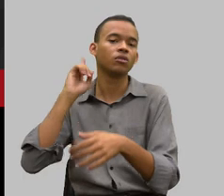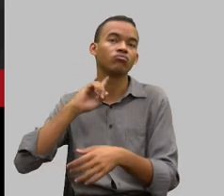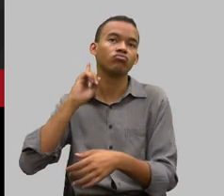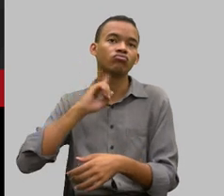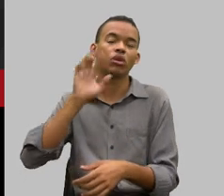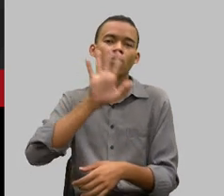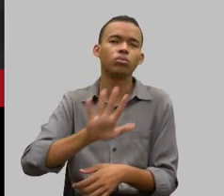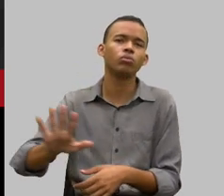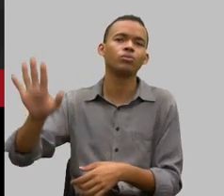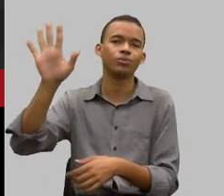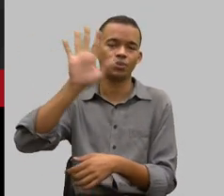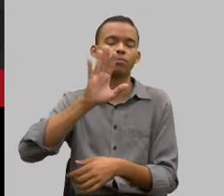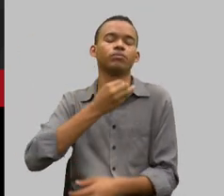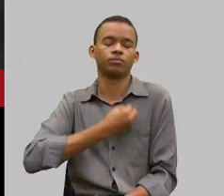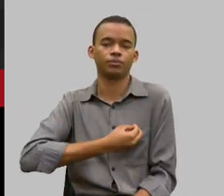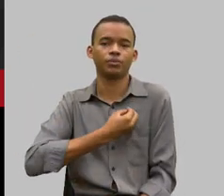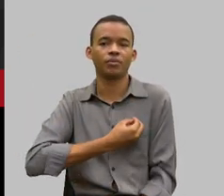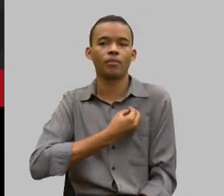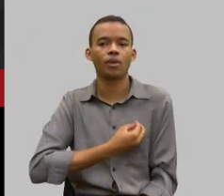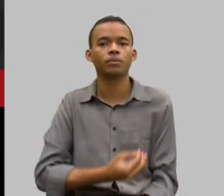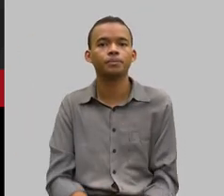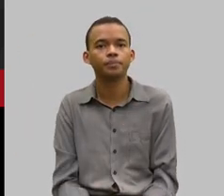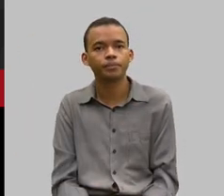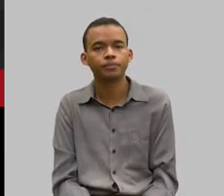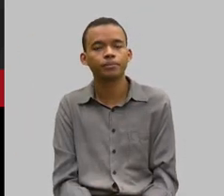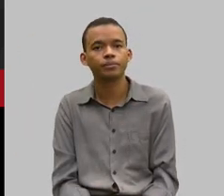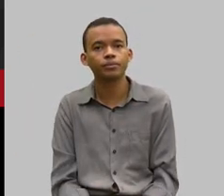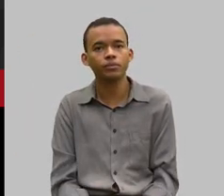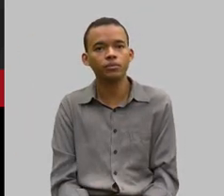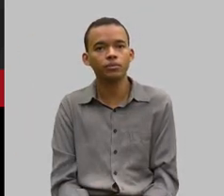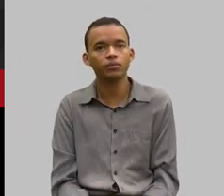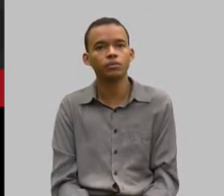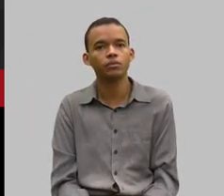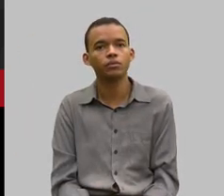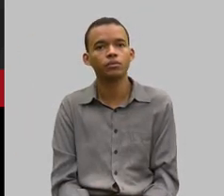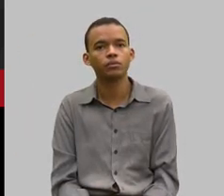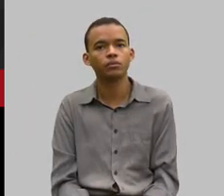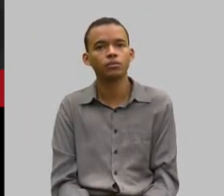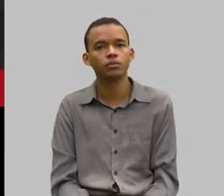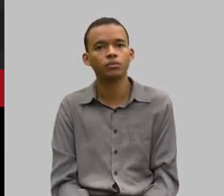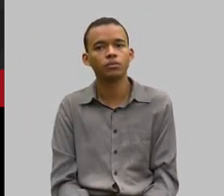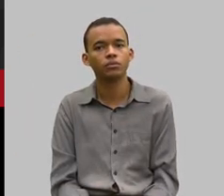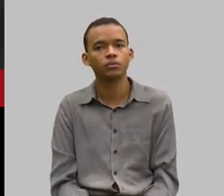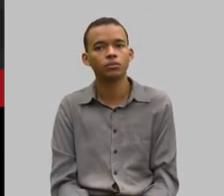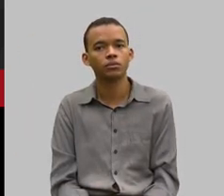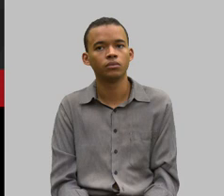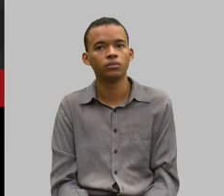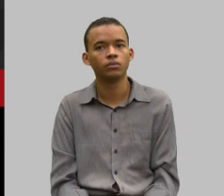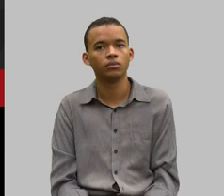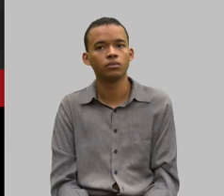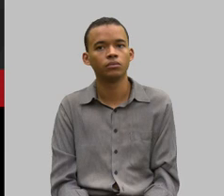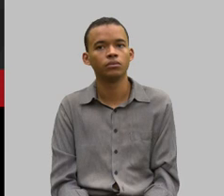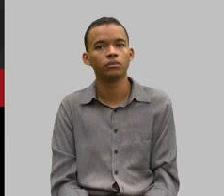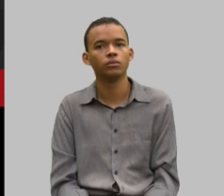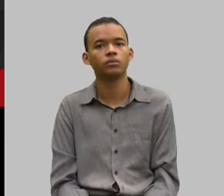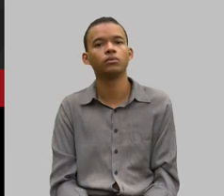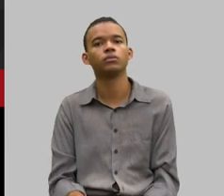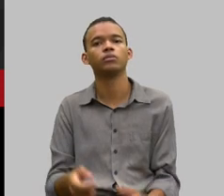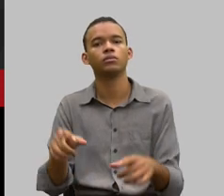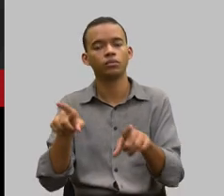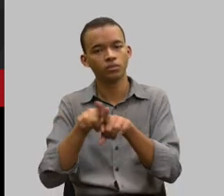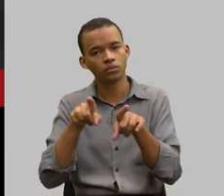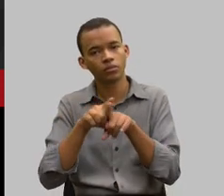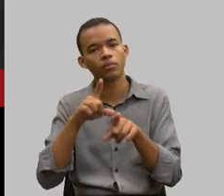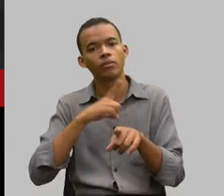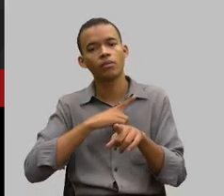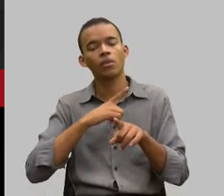eh ali a gente algumas mudanças na programação que a gente fez foram são novas eh novas temporadas de programas